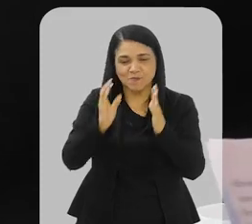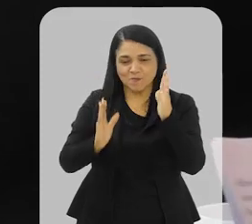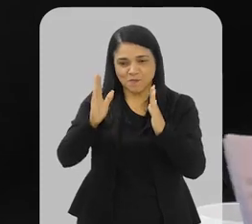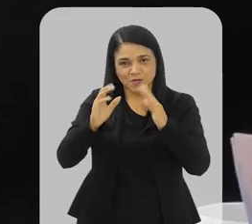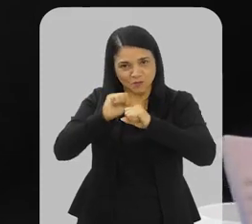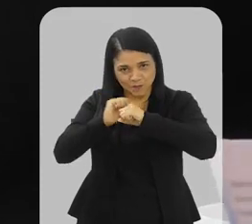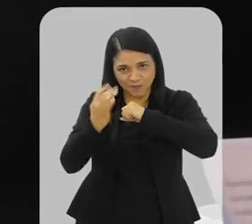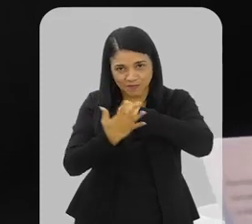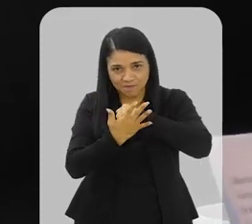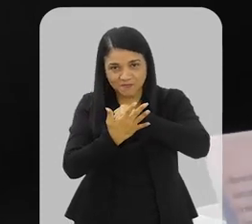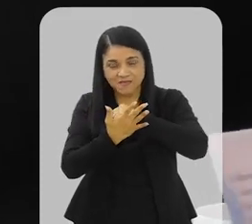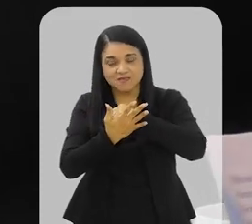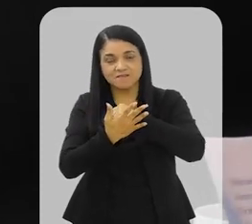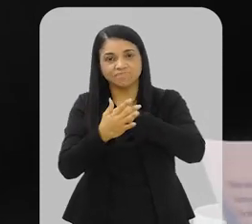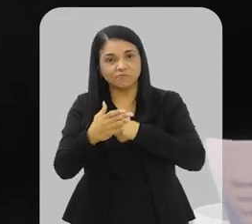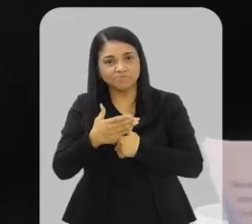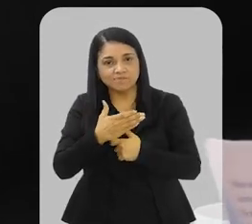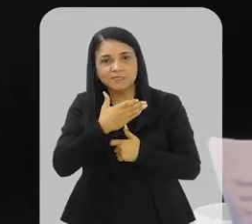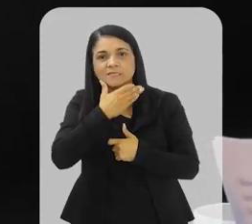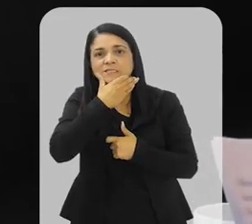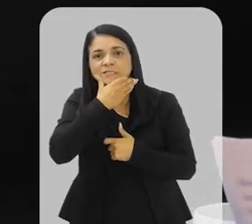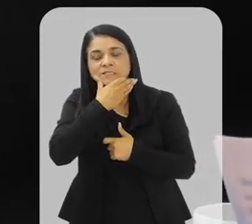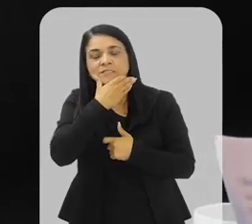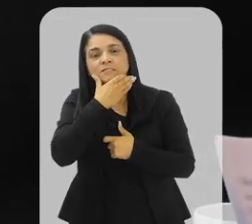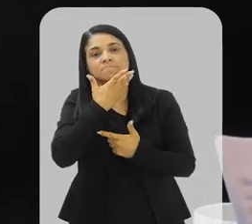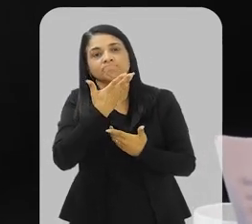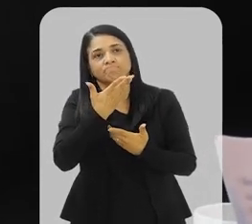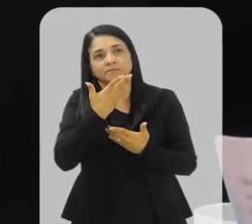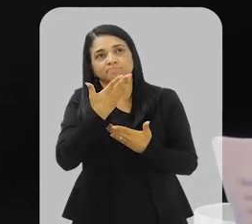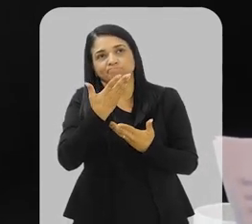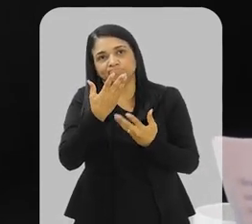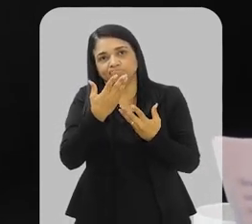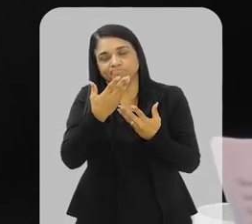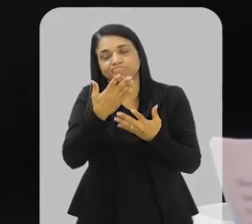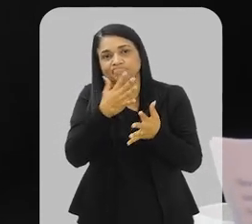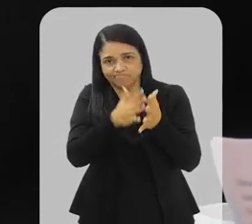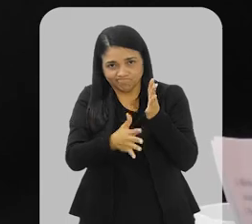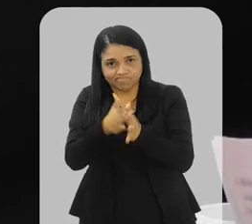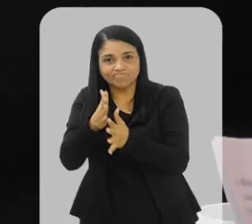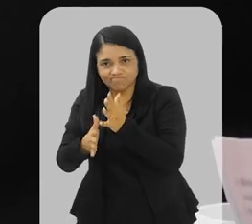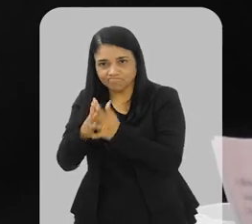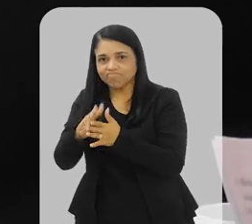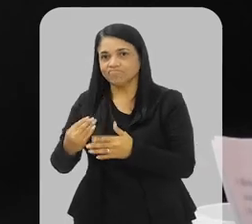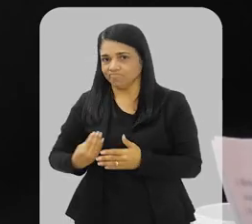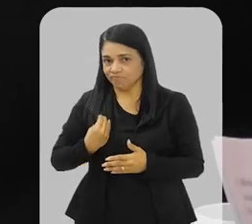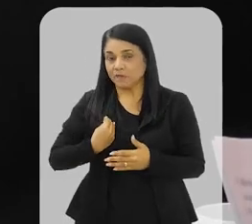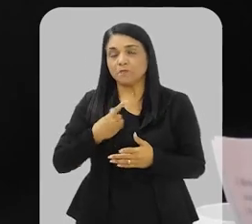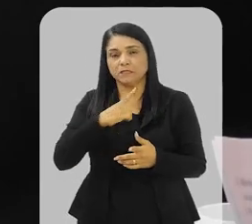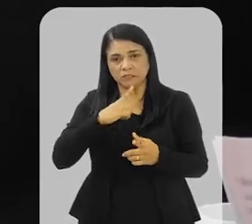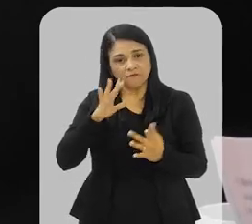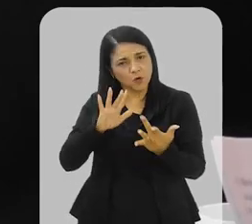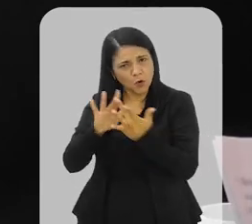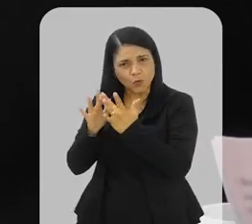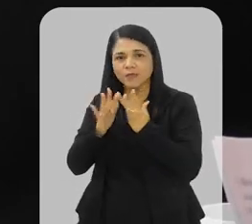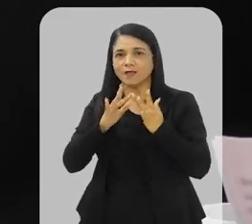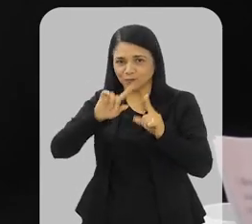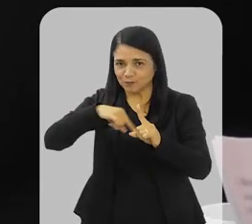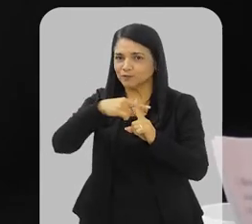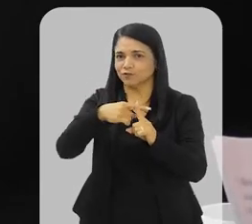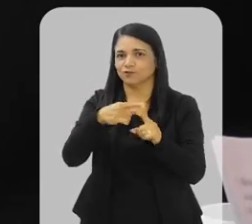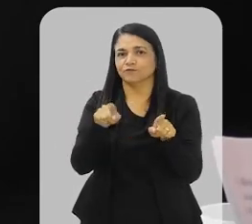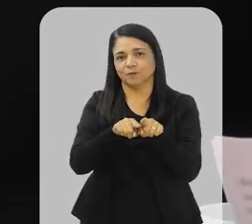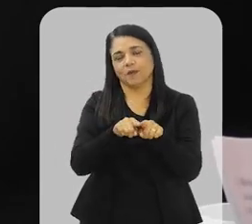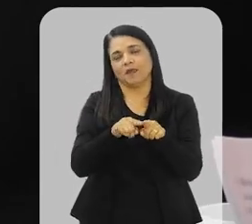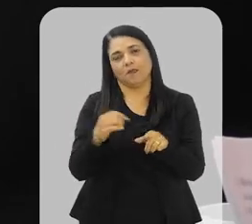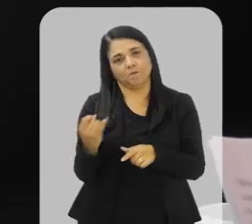gente aprendeu a pandemia Claro foi um Foi uma foi um uma uma crise que que nos abalou e muito ainda nos abala mas ela teve seus